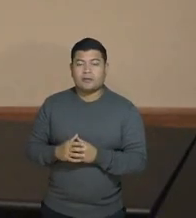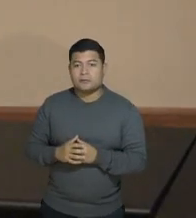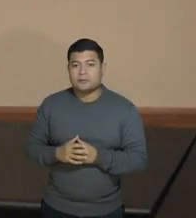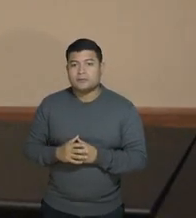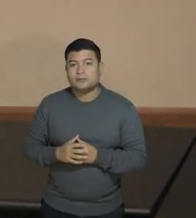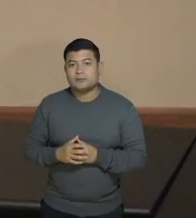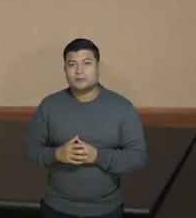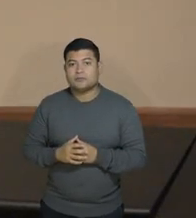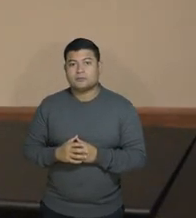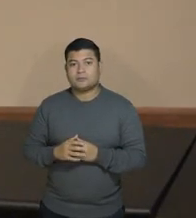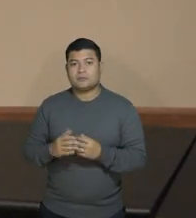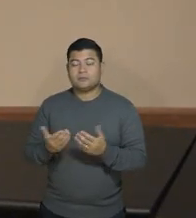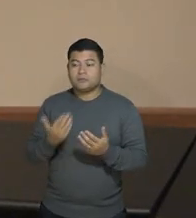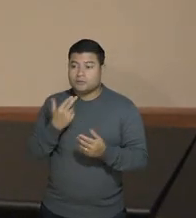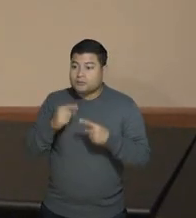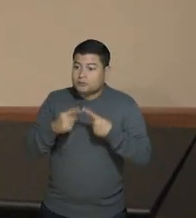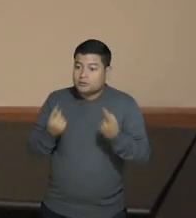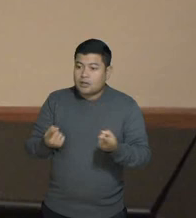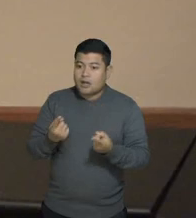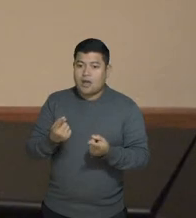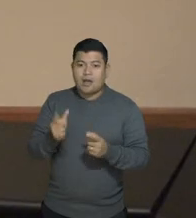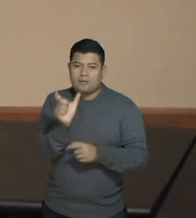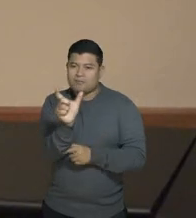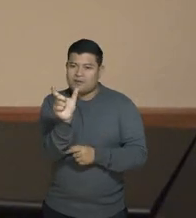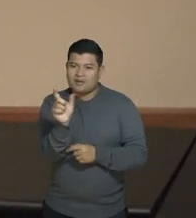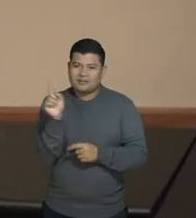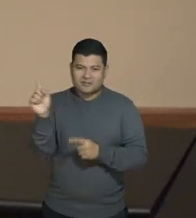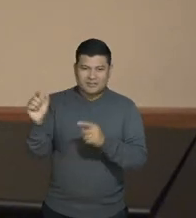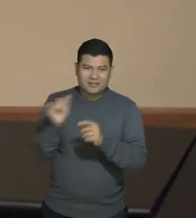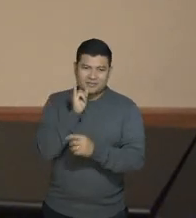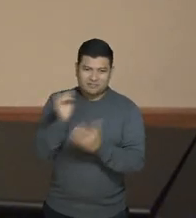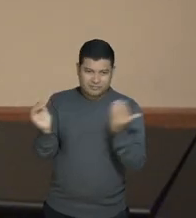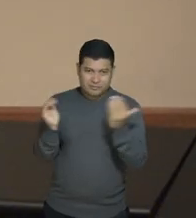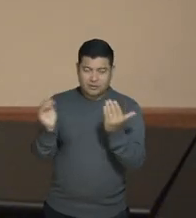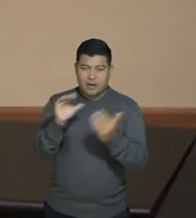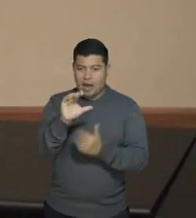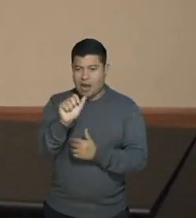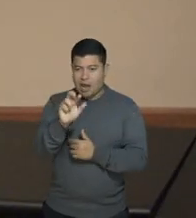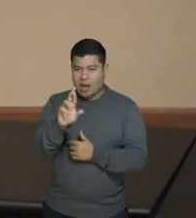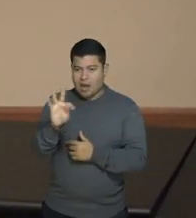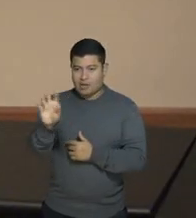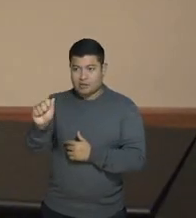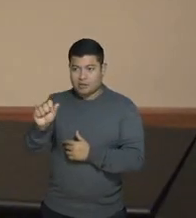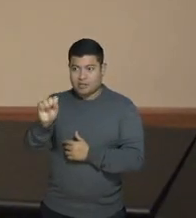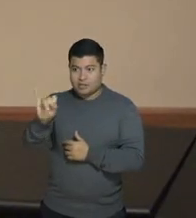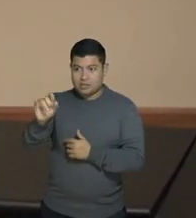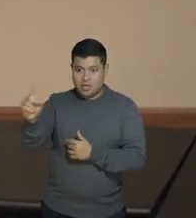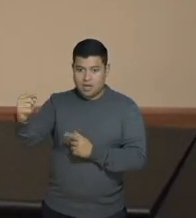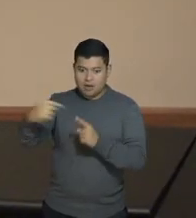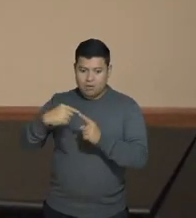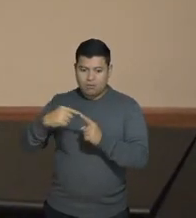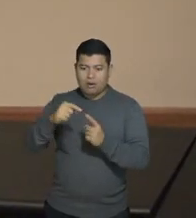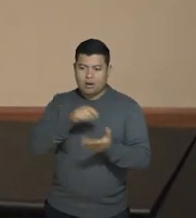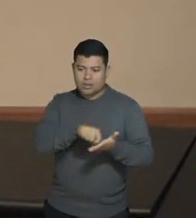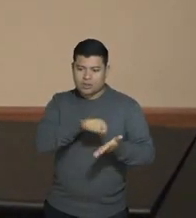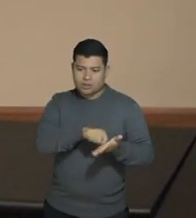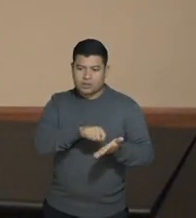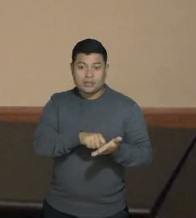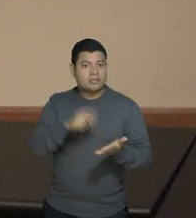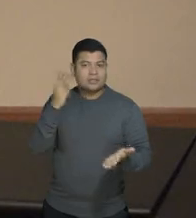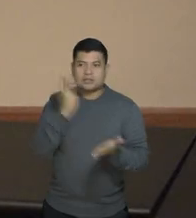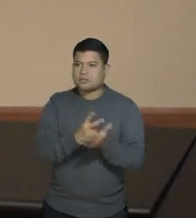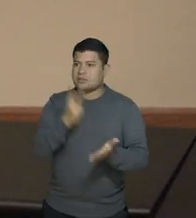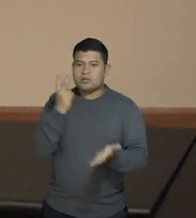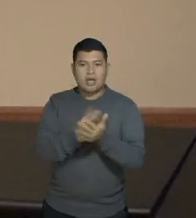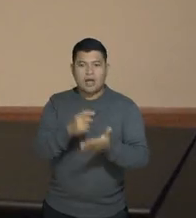Então, a palavra carta, se para ele, ele assimilou como carta, é algo escrito, sempre vai ser algo escrito. Ele pode levar